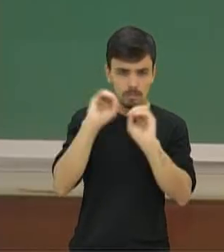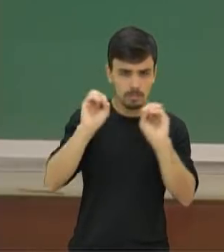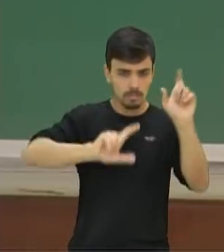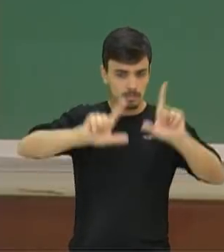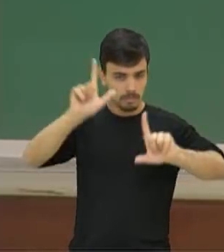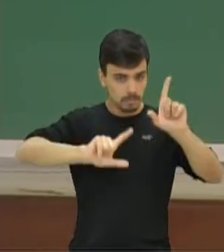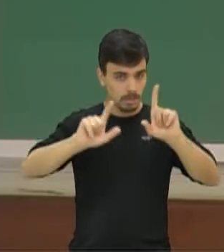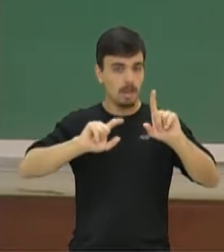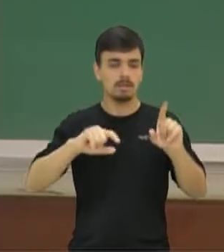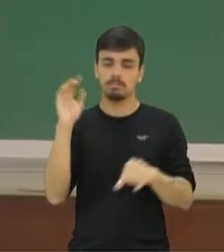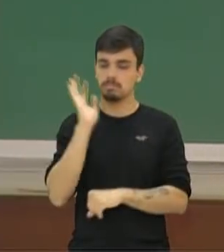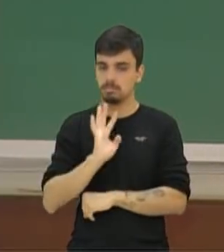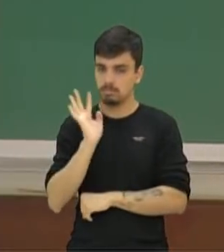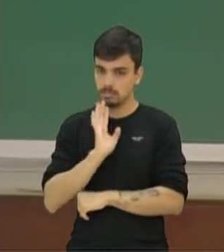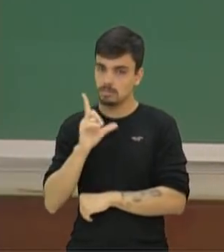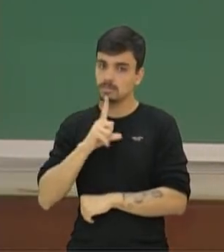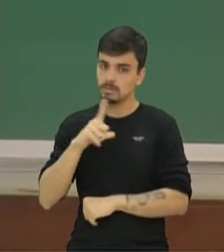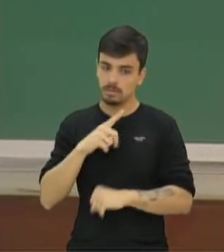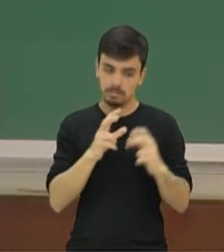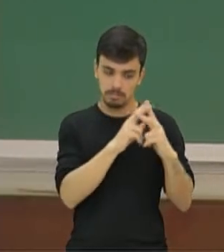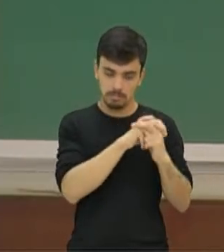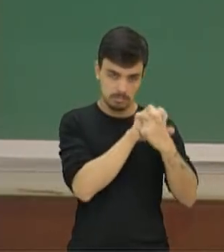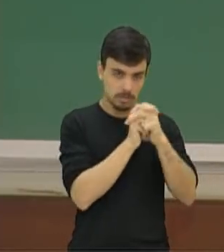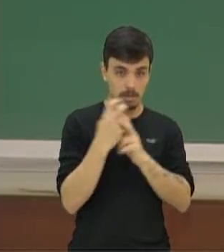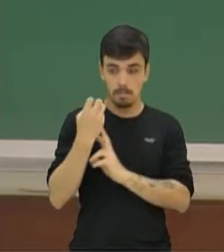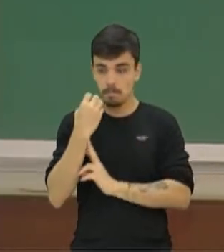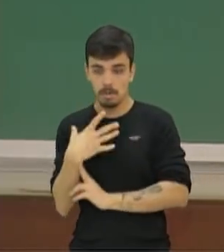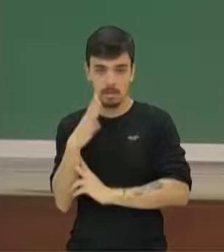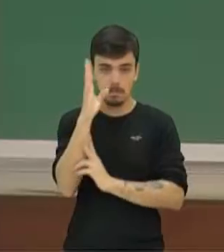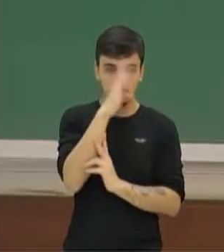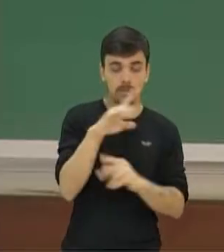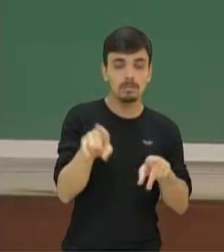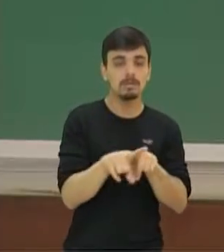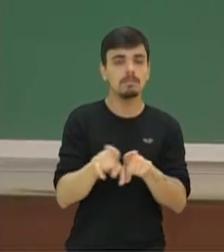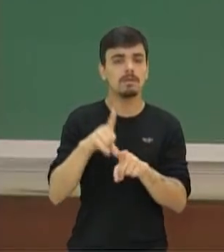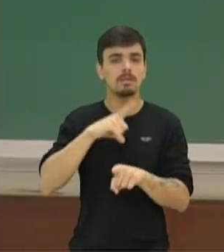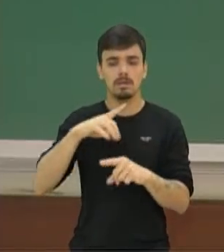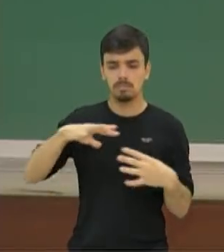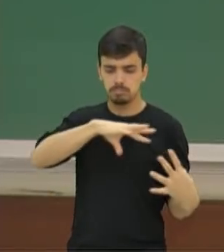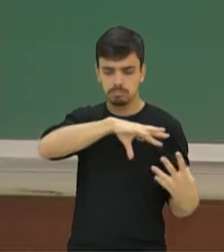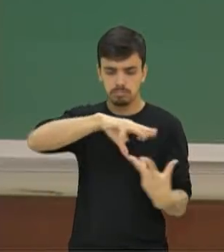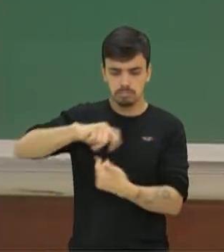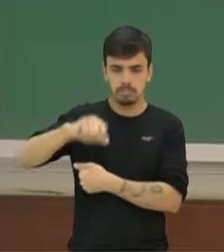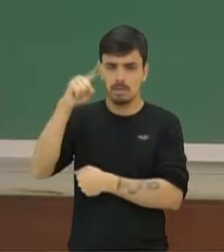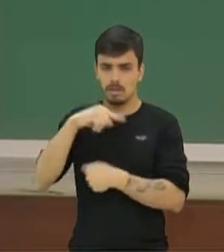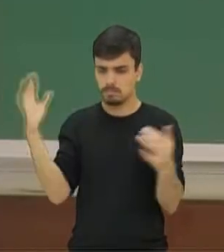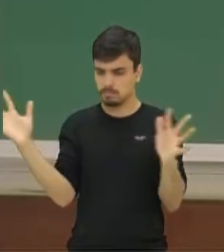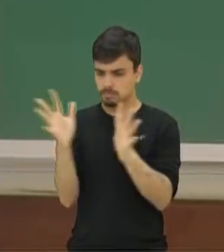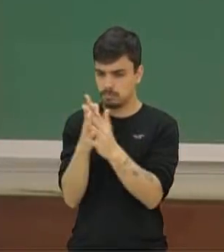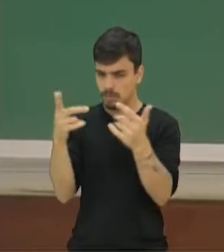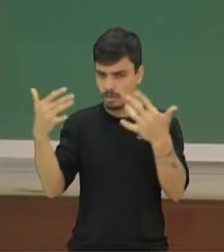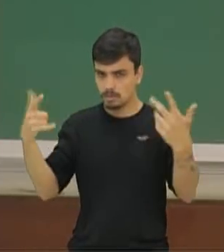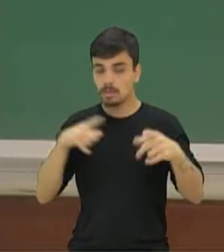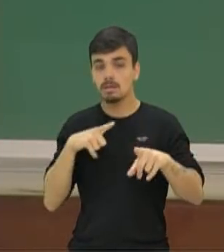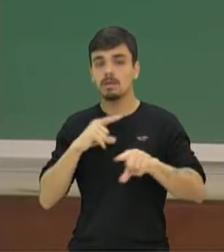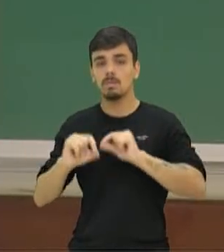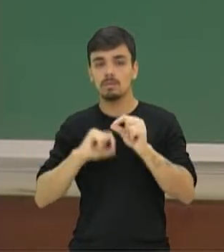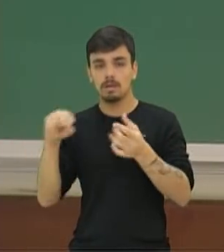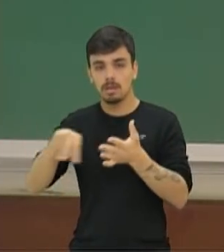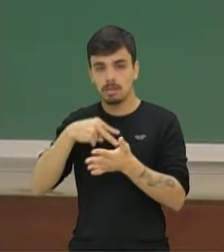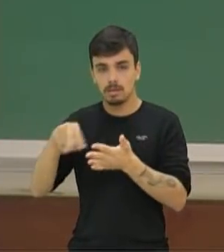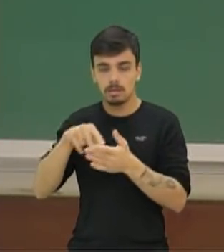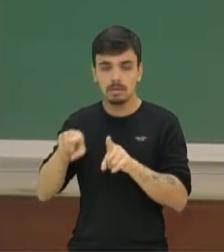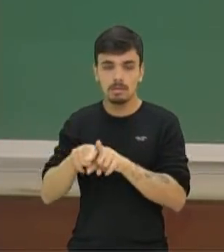é muito legal. A gente tem essa questão da luta do bem e do mal. E é um mundo muito mágico, né? Porque eles têm a pancinha cheia